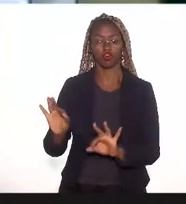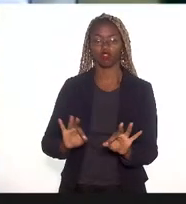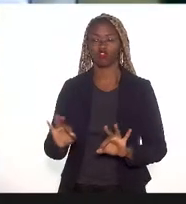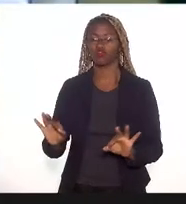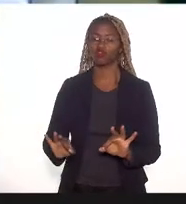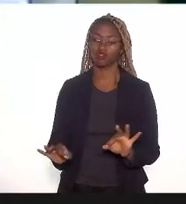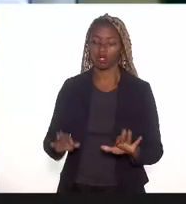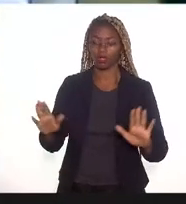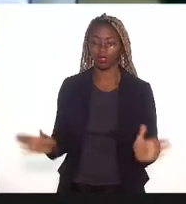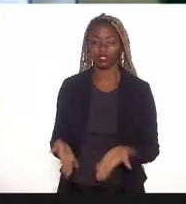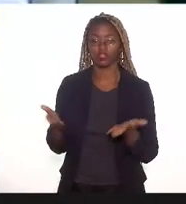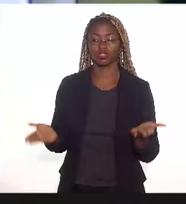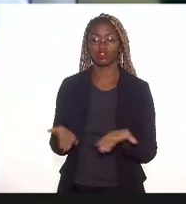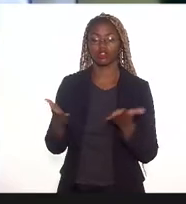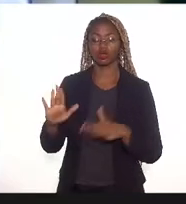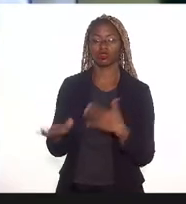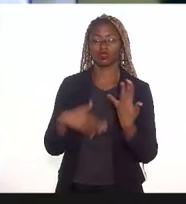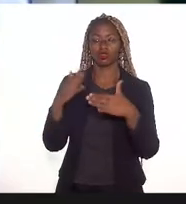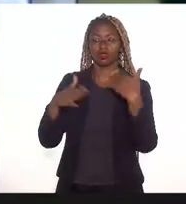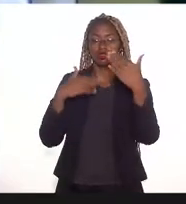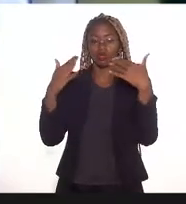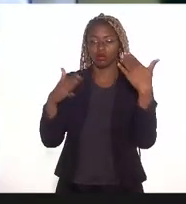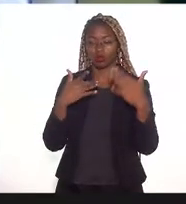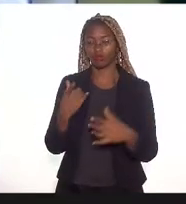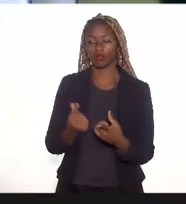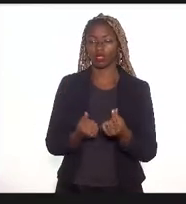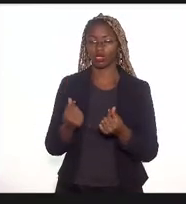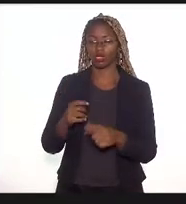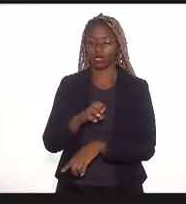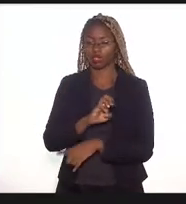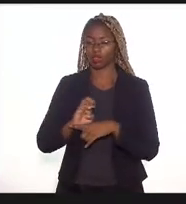com fomento ao desenvolvimento econômico do Estado.